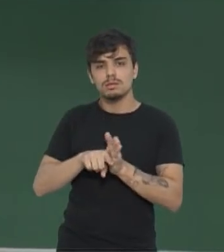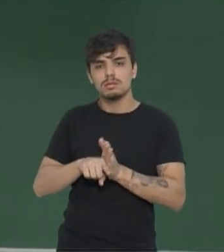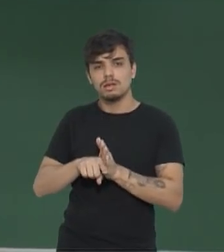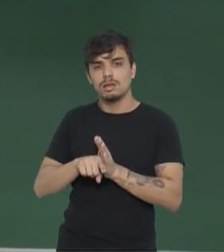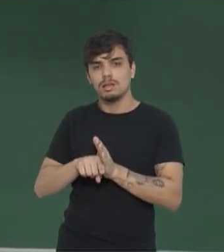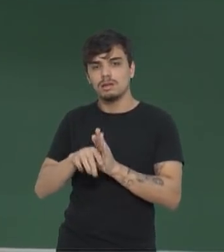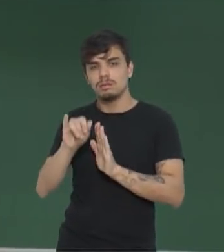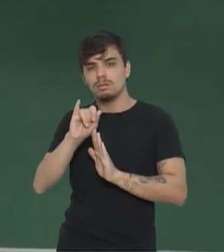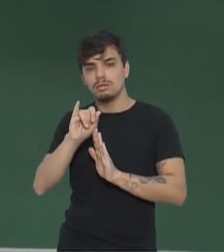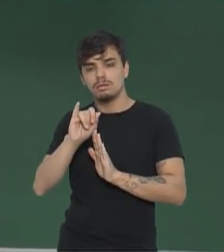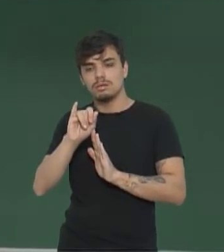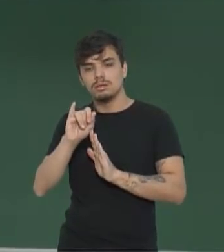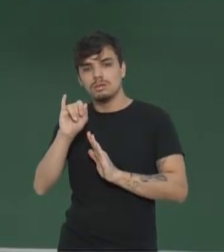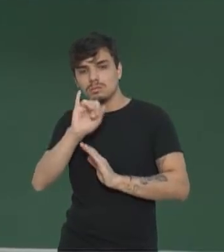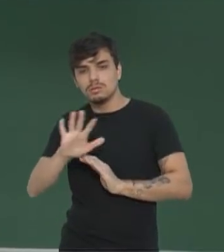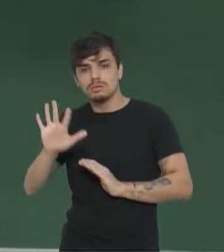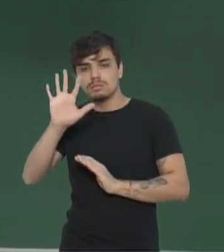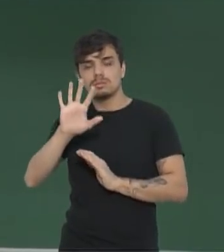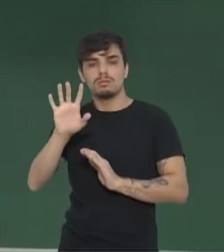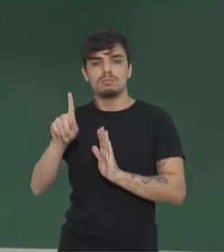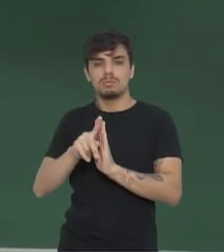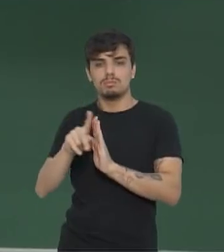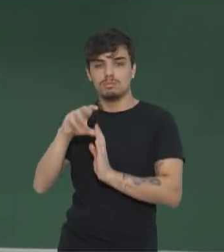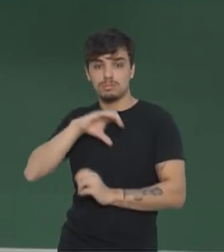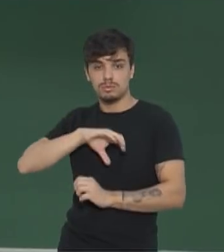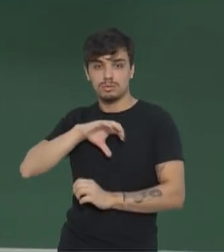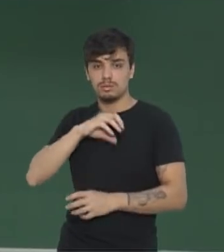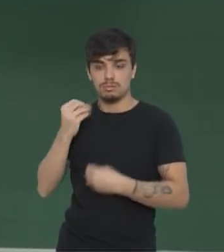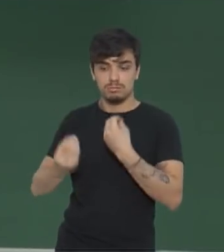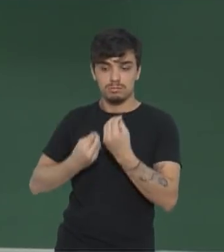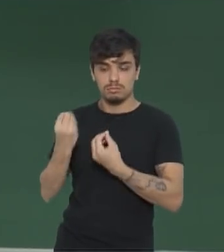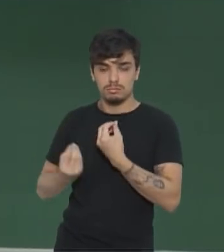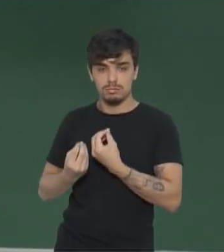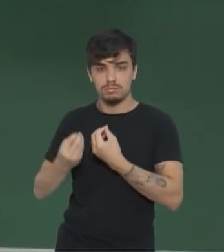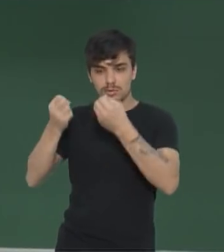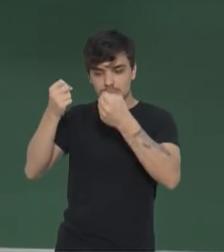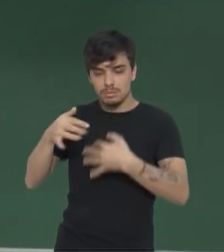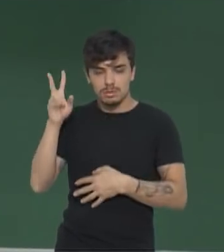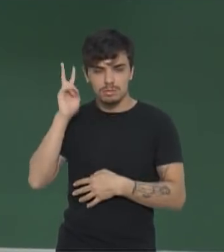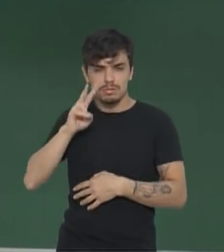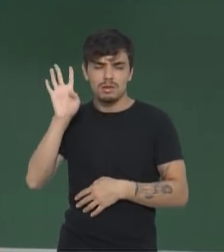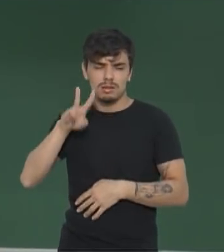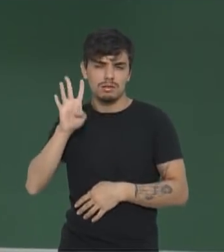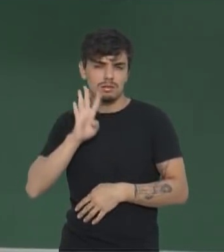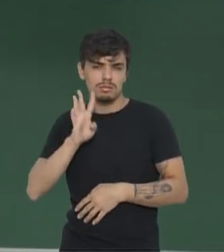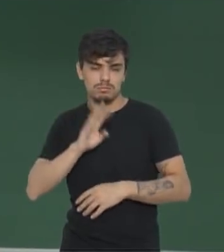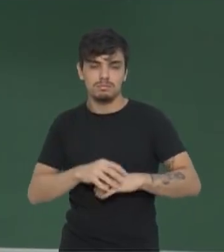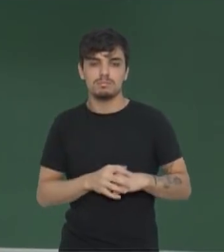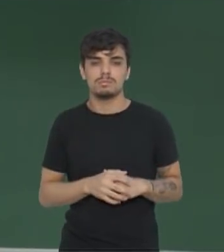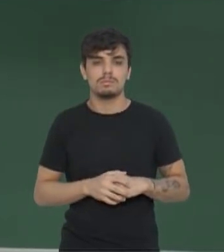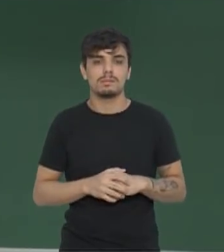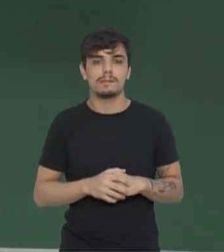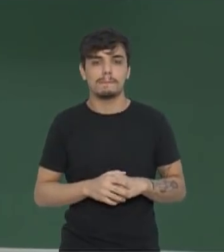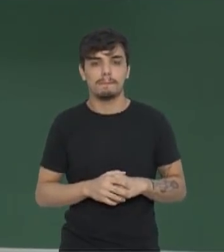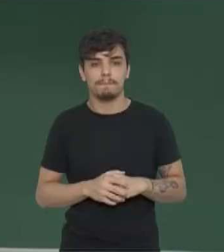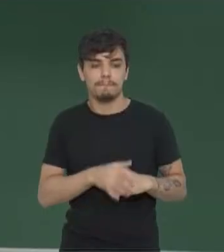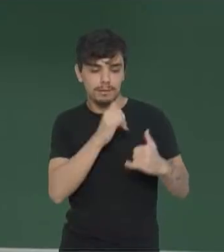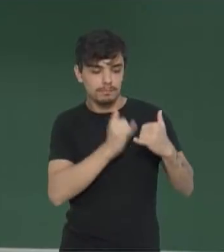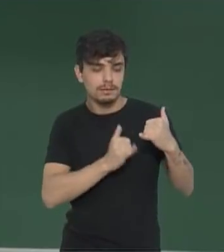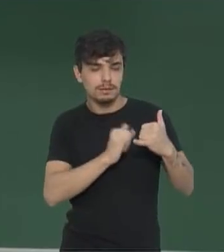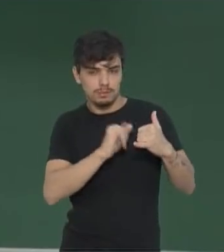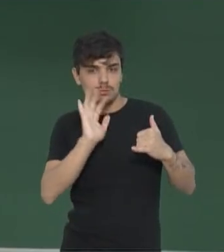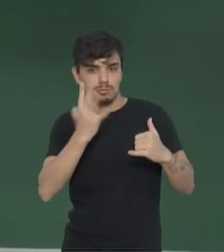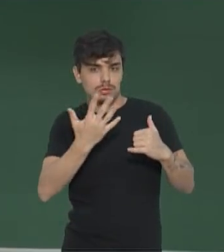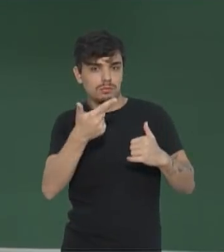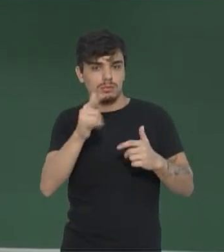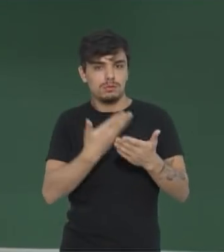história. Eu tive essa curiosidade de entender o que eles falam sobre eles, assim, sabe? É bacana ver isso. Aconteceu uma coisa semelhante em outras aulas